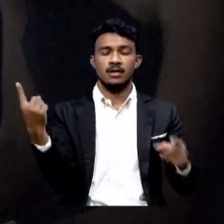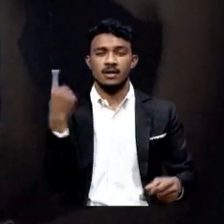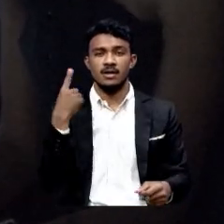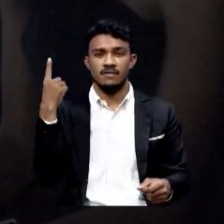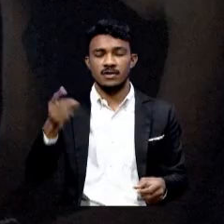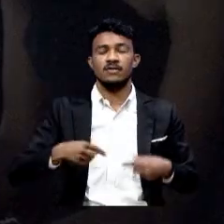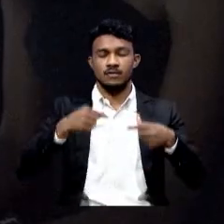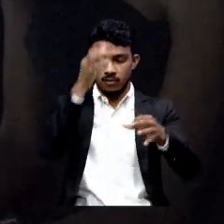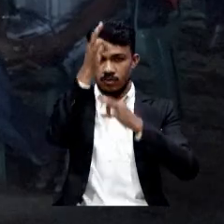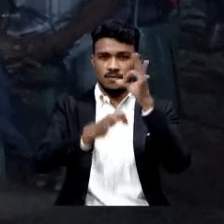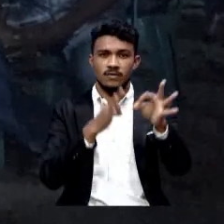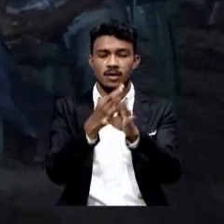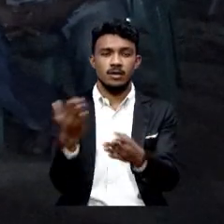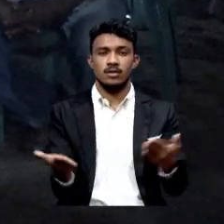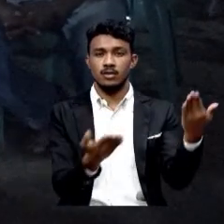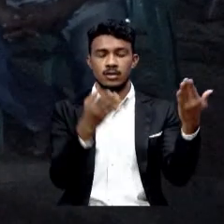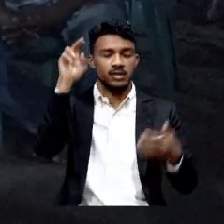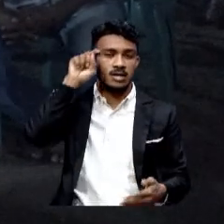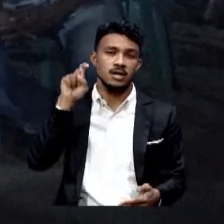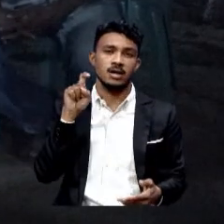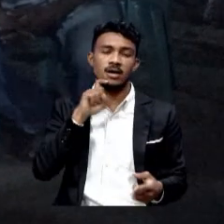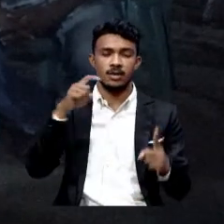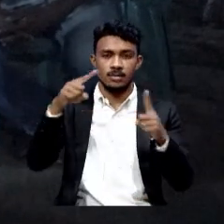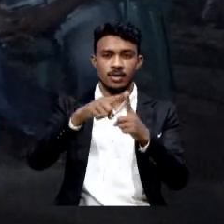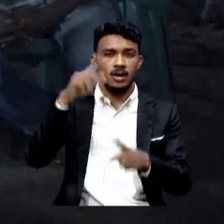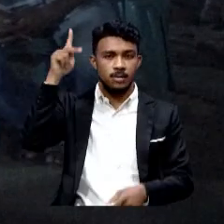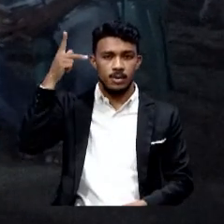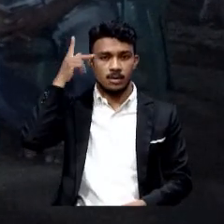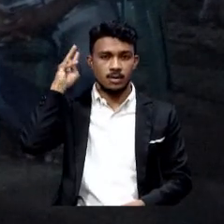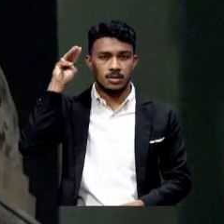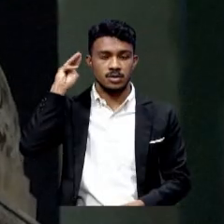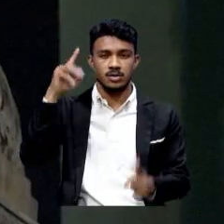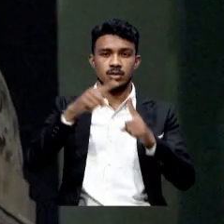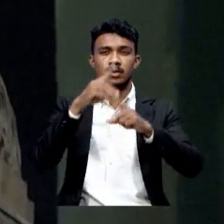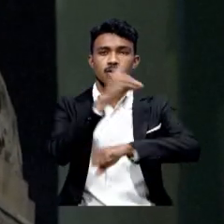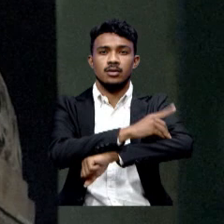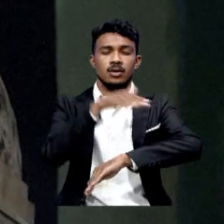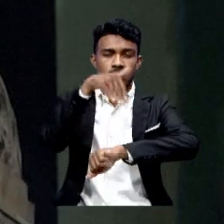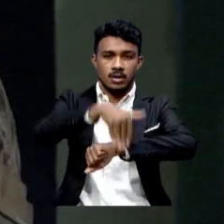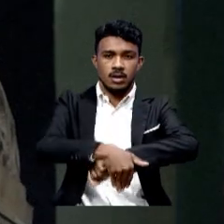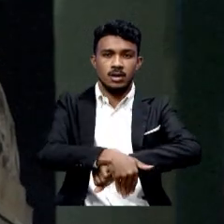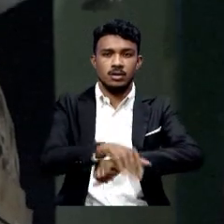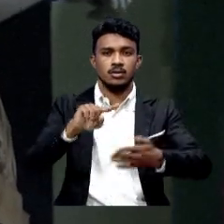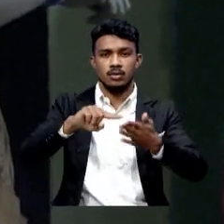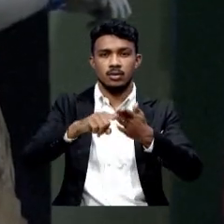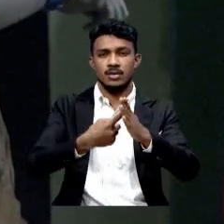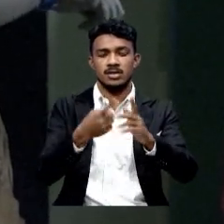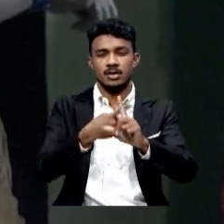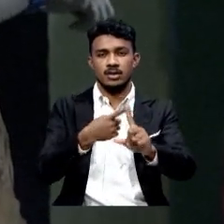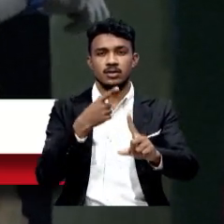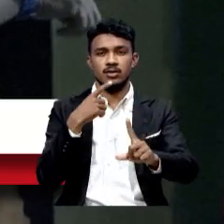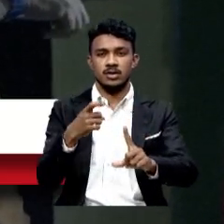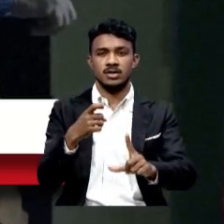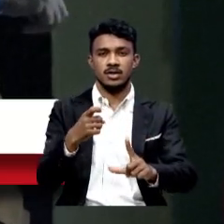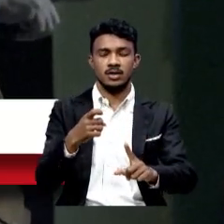Nefiar, Rodi Lori Kairala Sanana Gusmão, ba Primeiro-Ministro. Começa o encalambore. Começa a Husi.